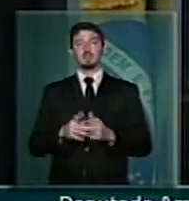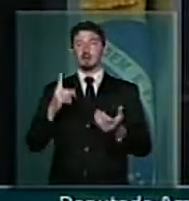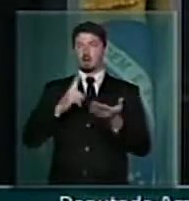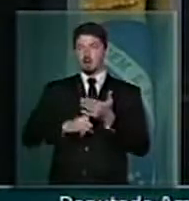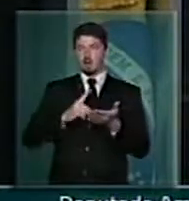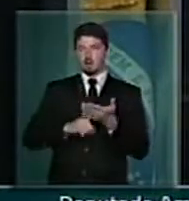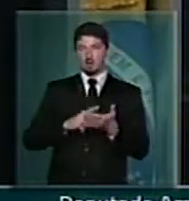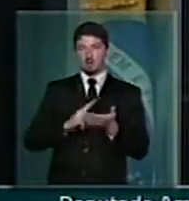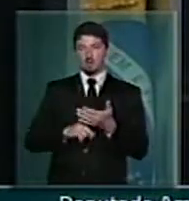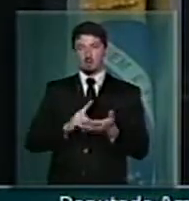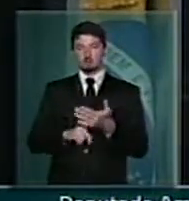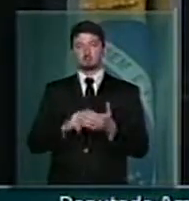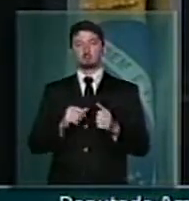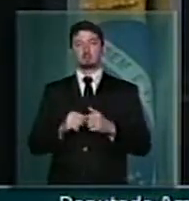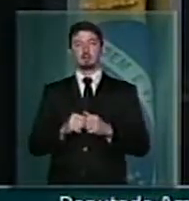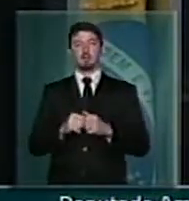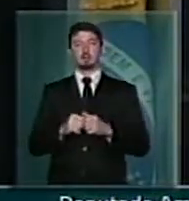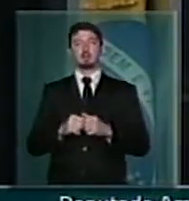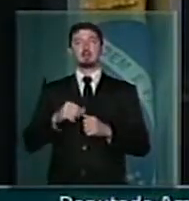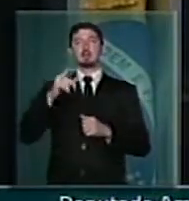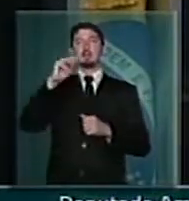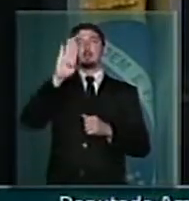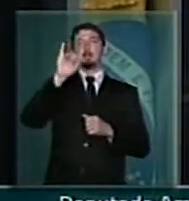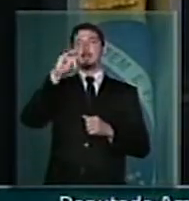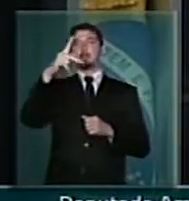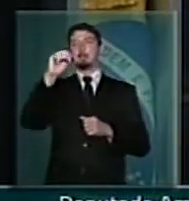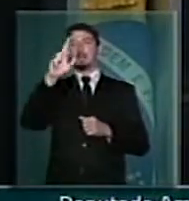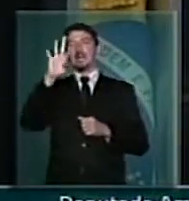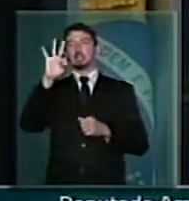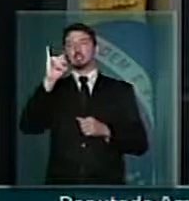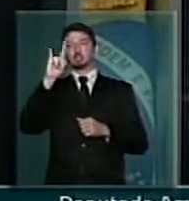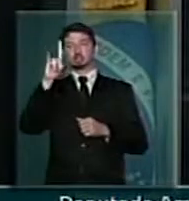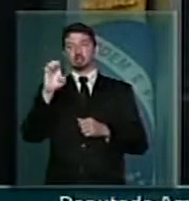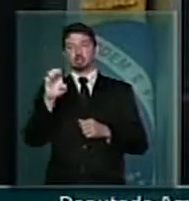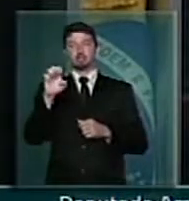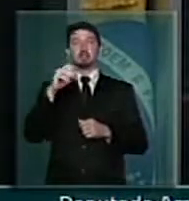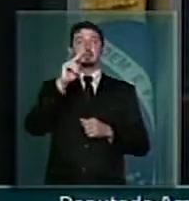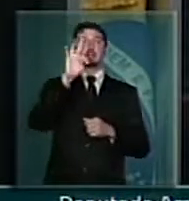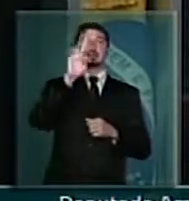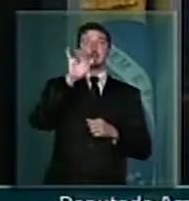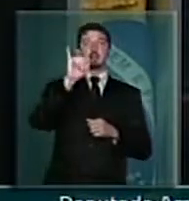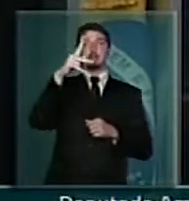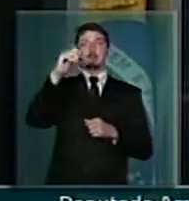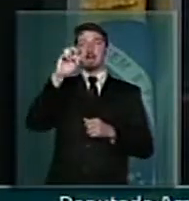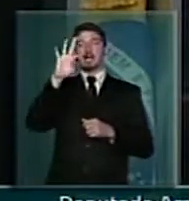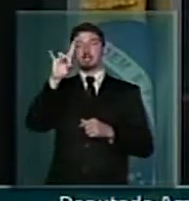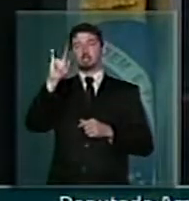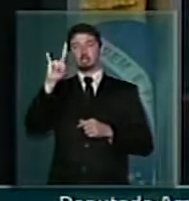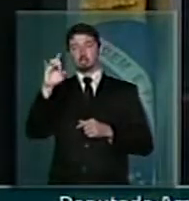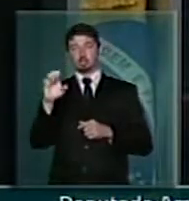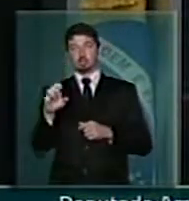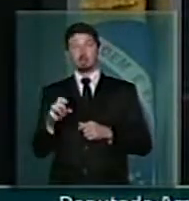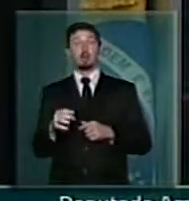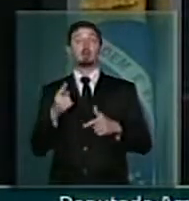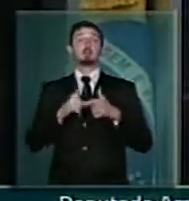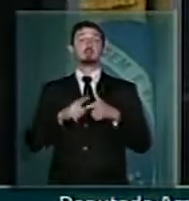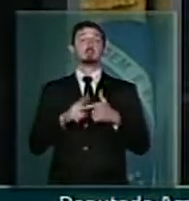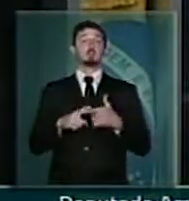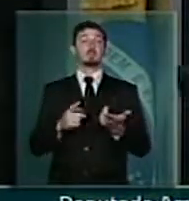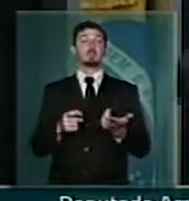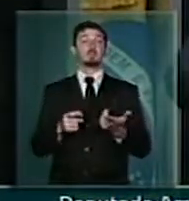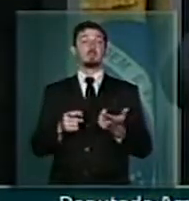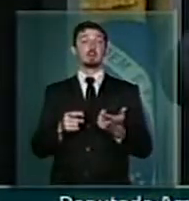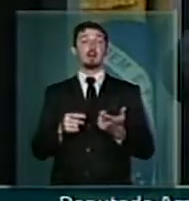da bipartite e da tripartite tenham força de lei. Por quê, garotinho? Os municípios pactuam para ver onde vai